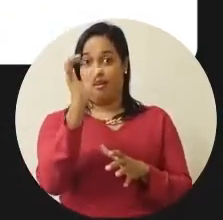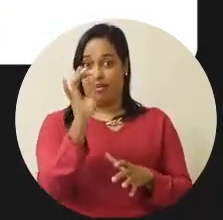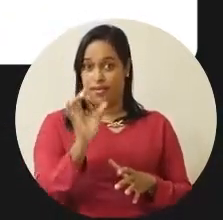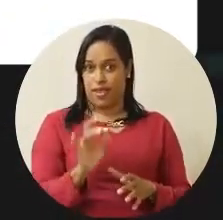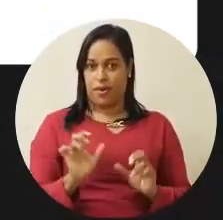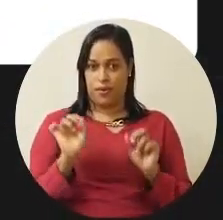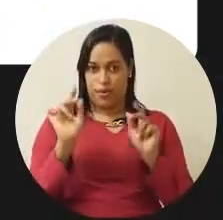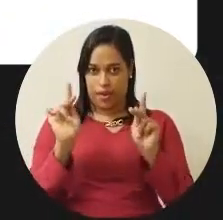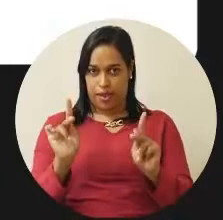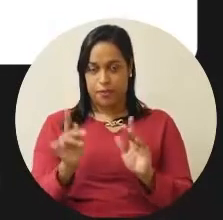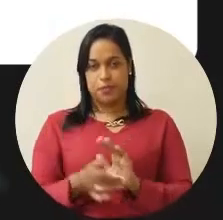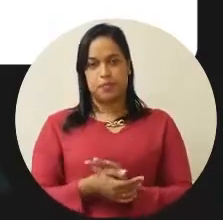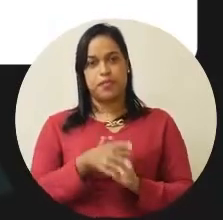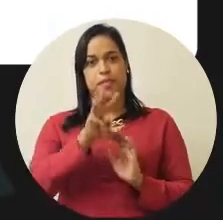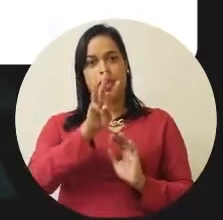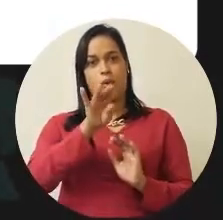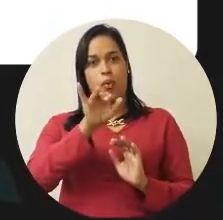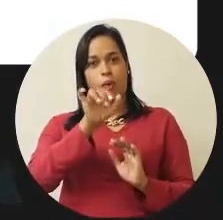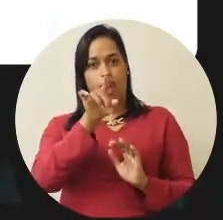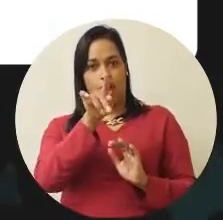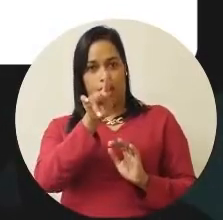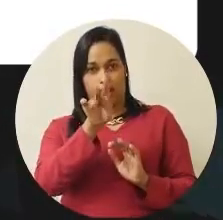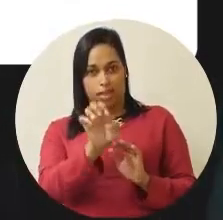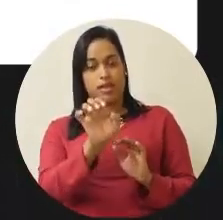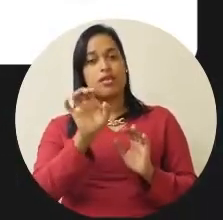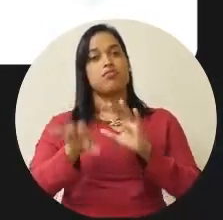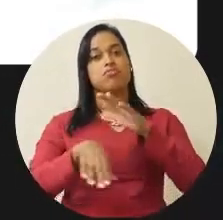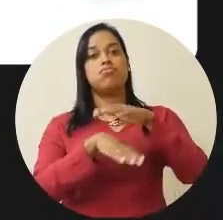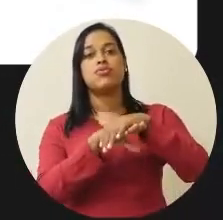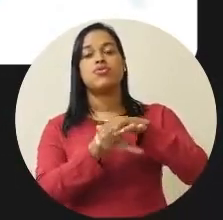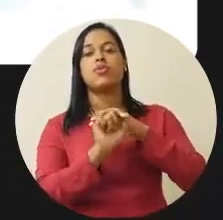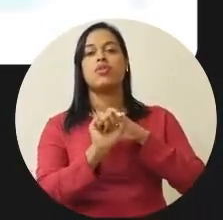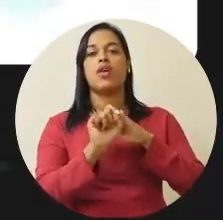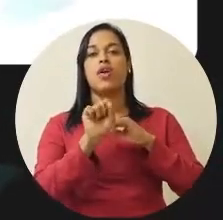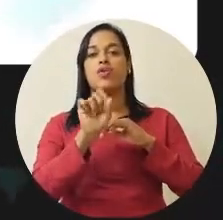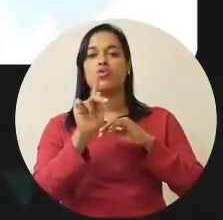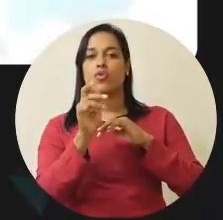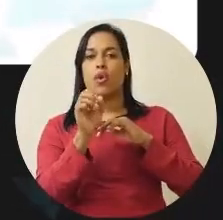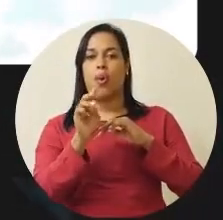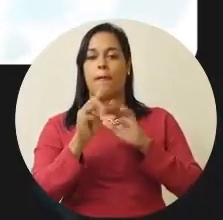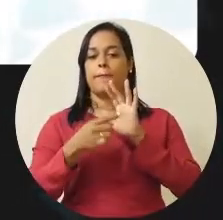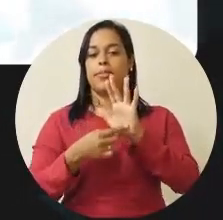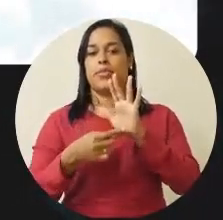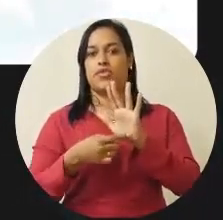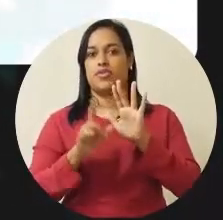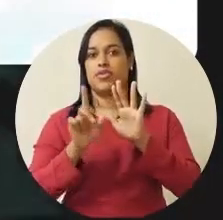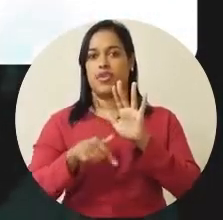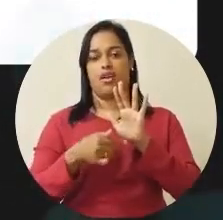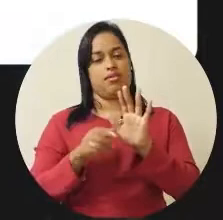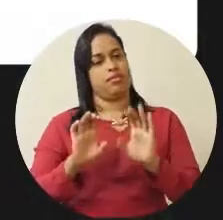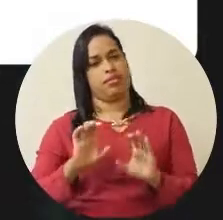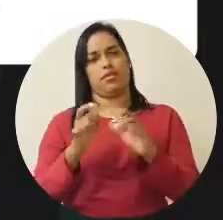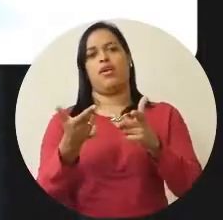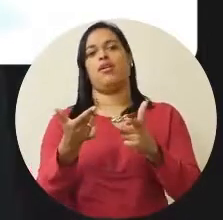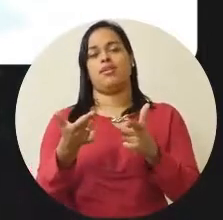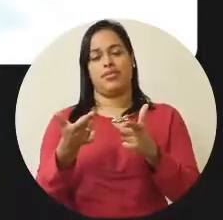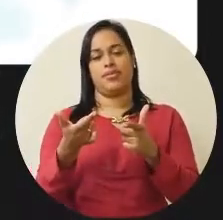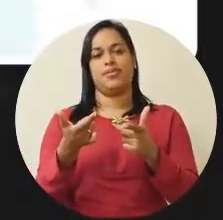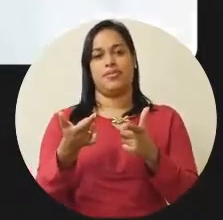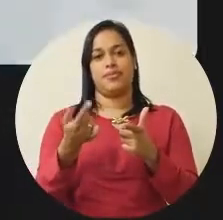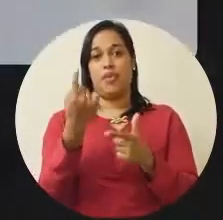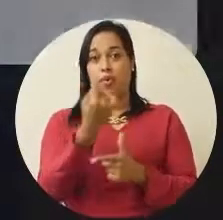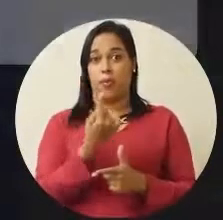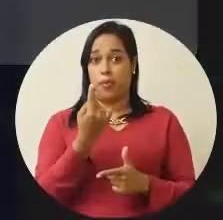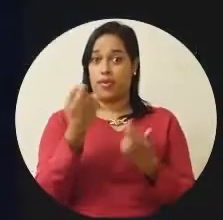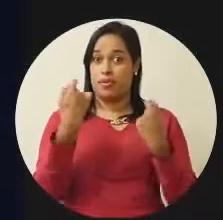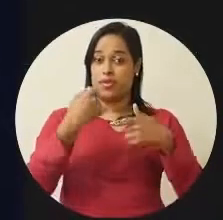certo? O Ride ele serve para esconder e o Show para mostrar um elemento. Para a gente mostrar, é claro que um elemento